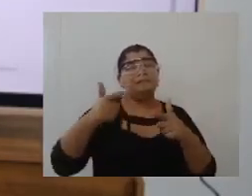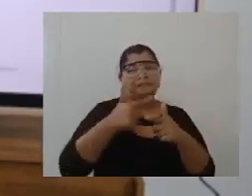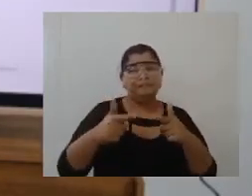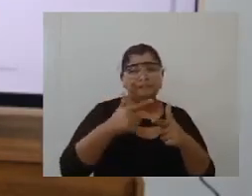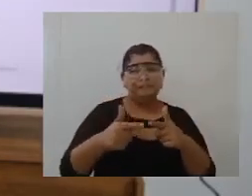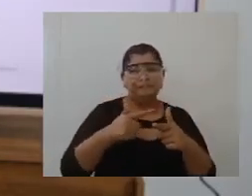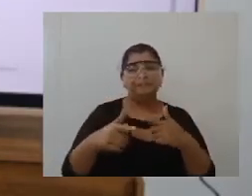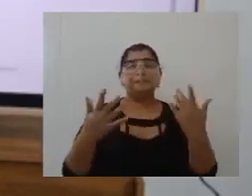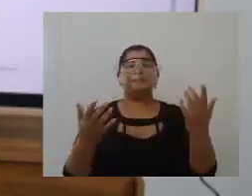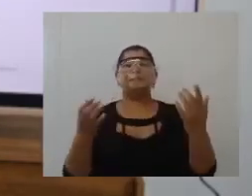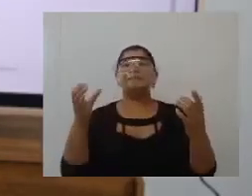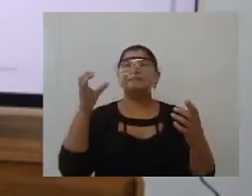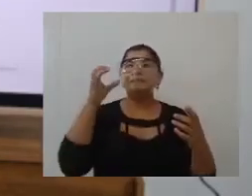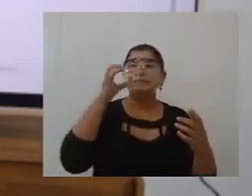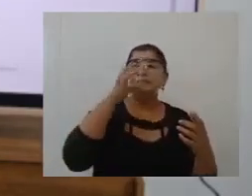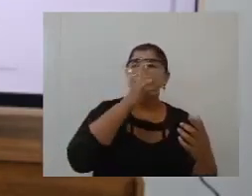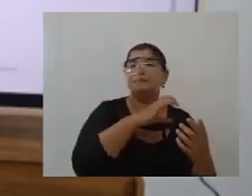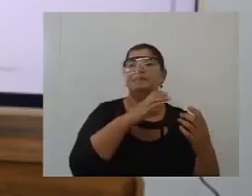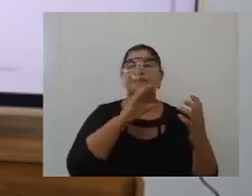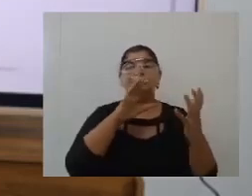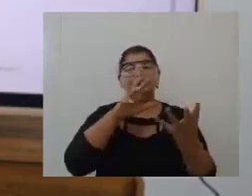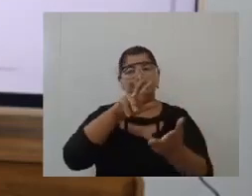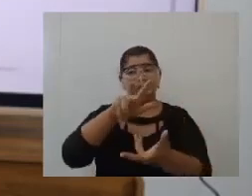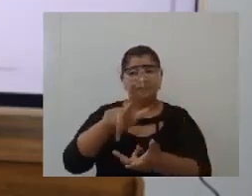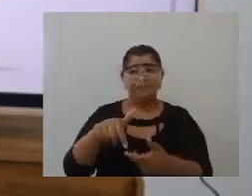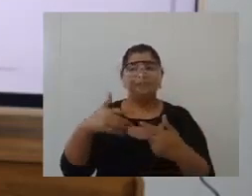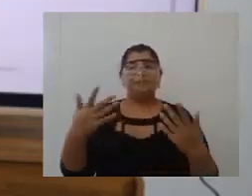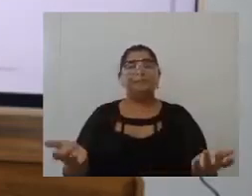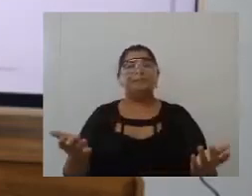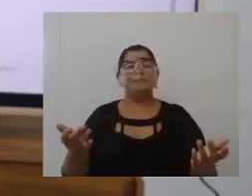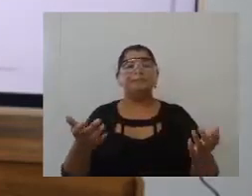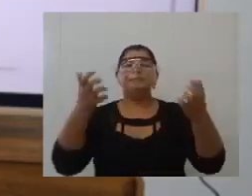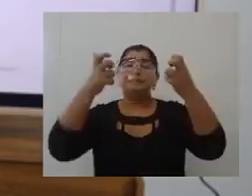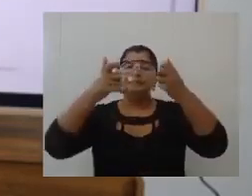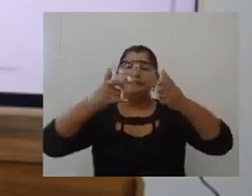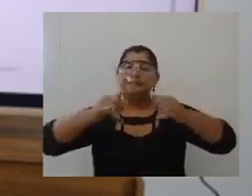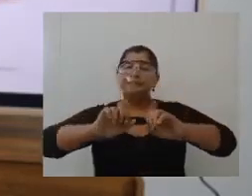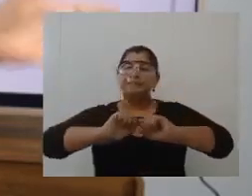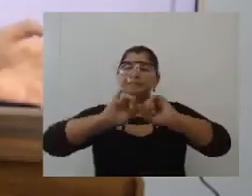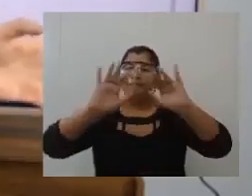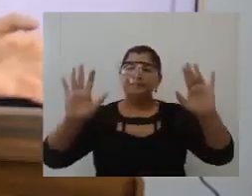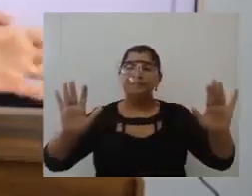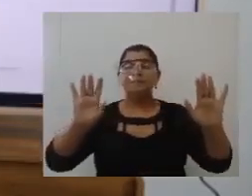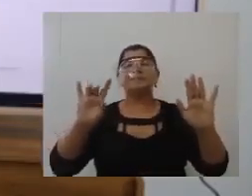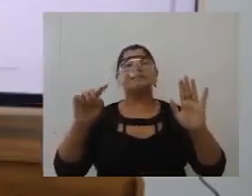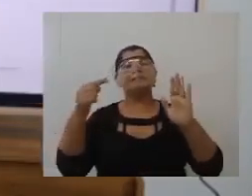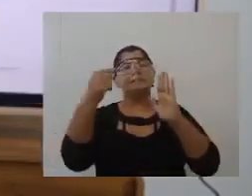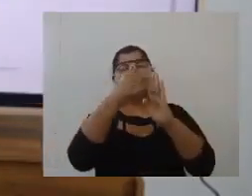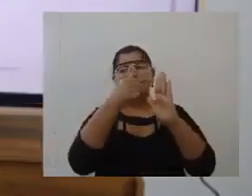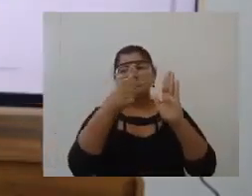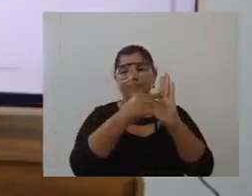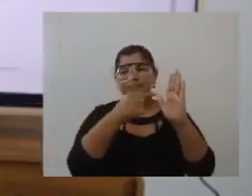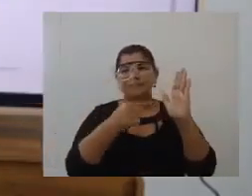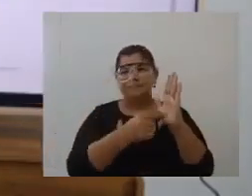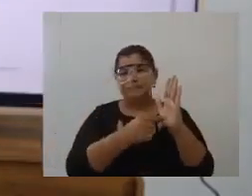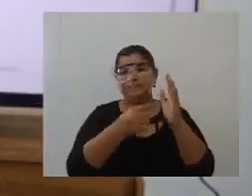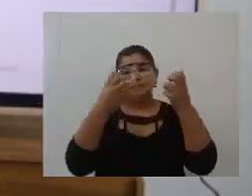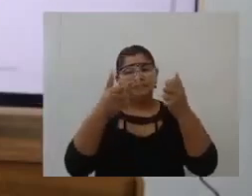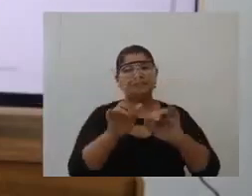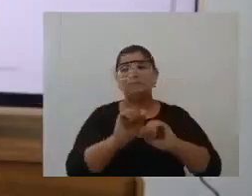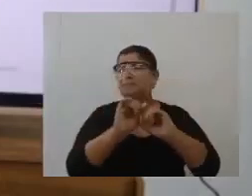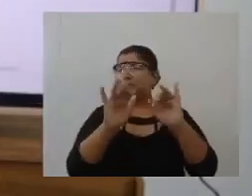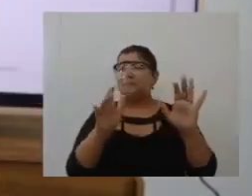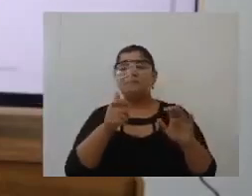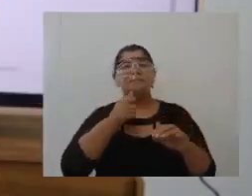do aquecimento global. Faltou explicar melhor determinado ponto de vista. Isso não está muito bem explicado, isso